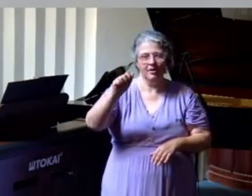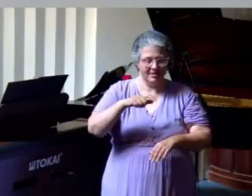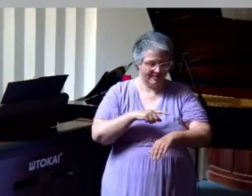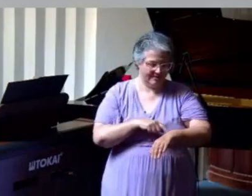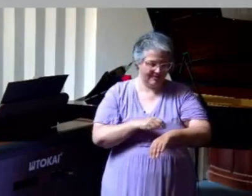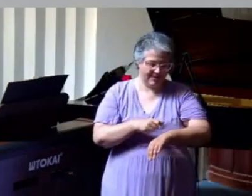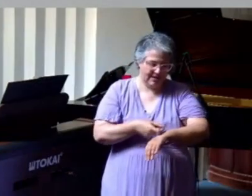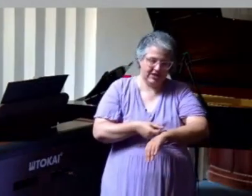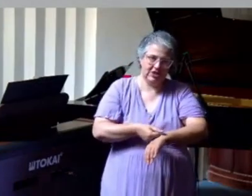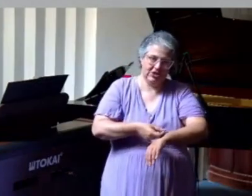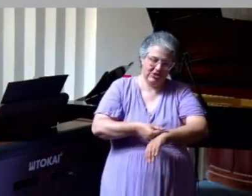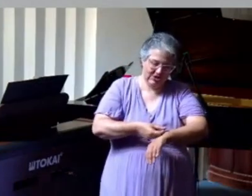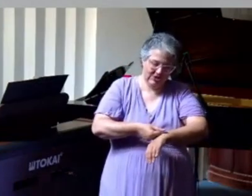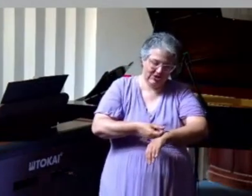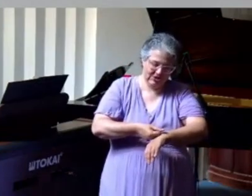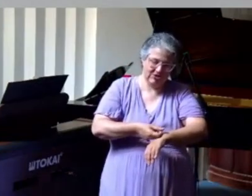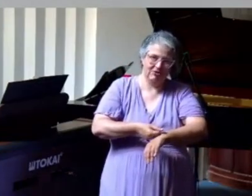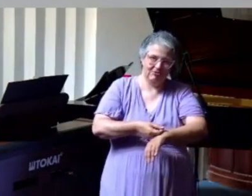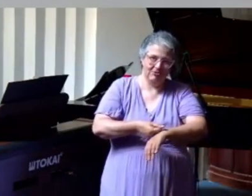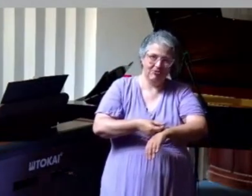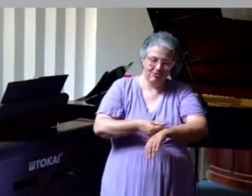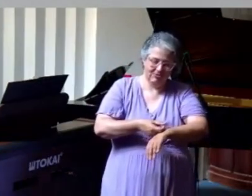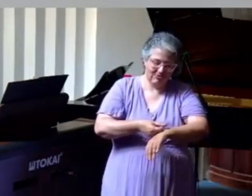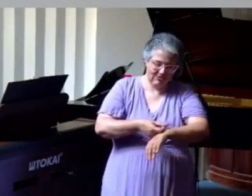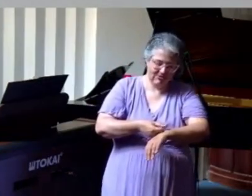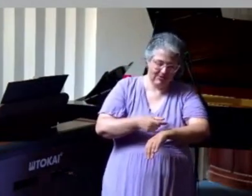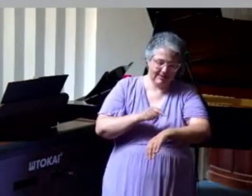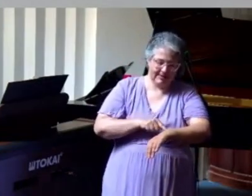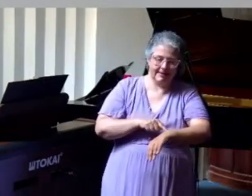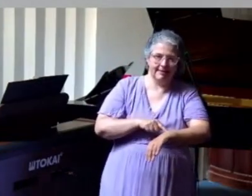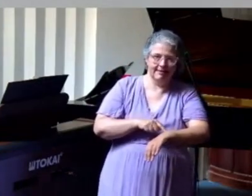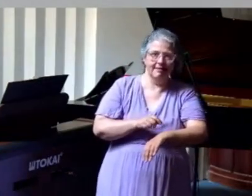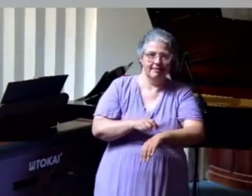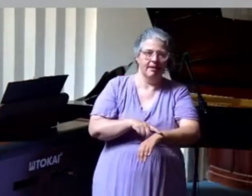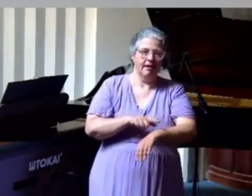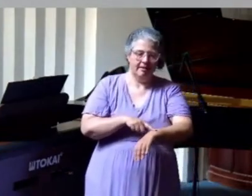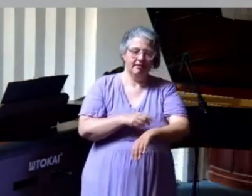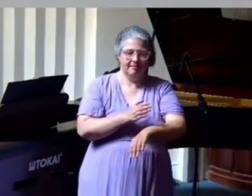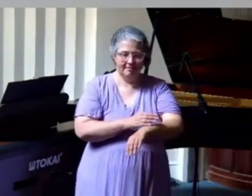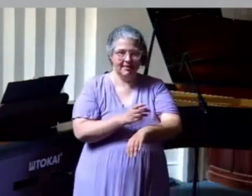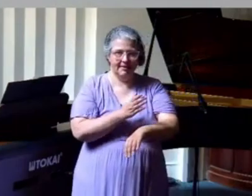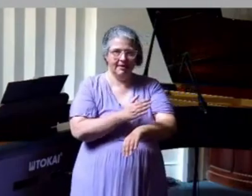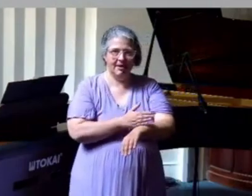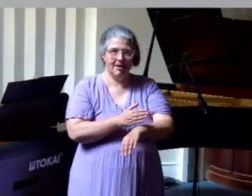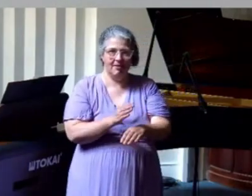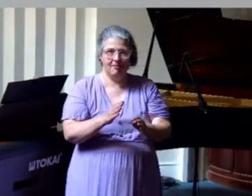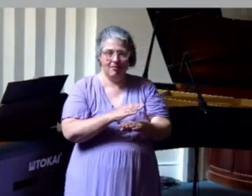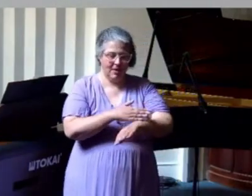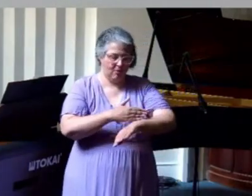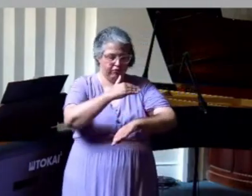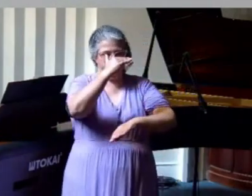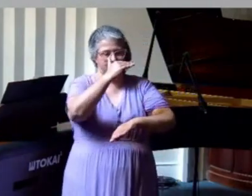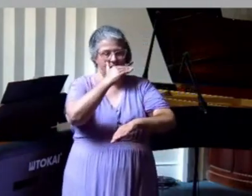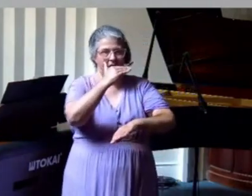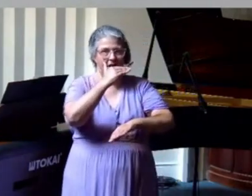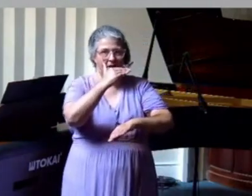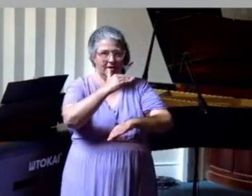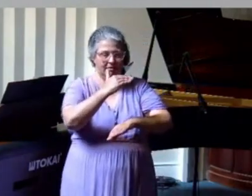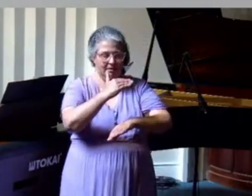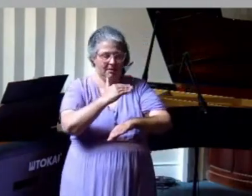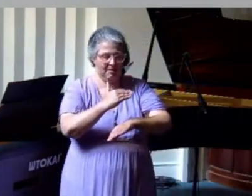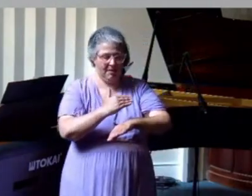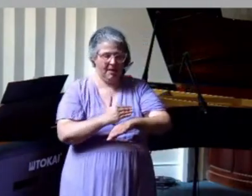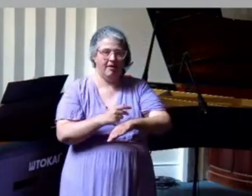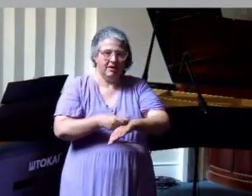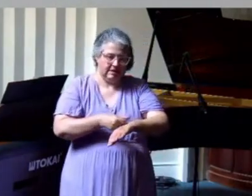manhã eu fui lá e rang, dei corda. E agora ele está marcando 9h40. Olha, até